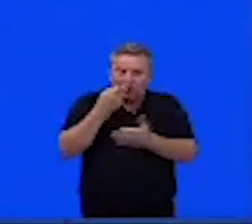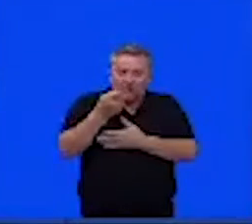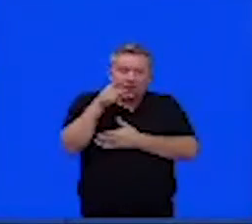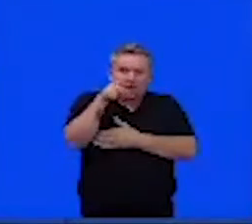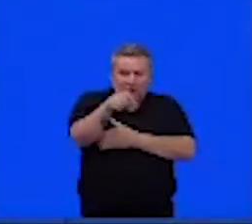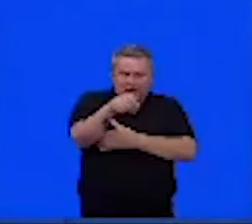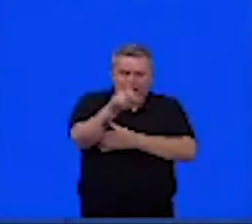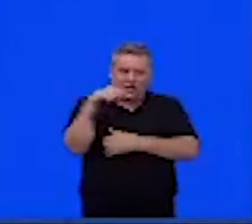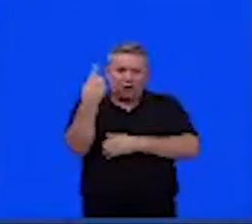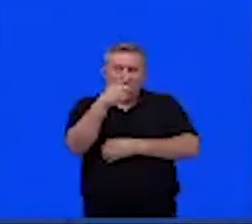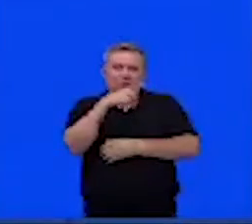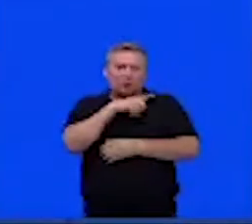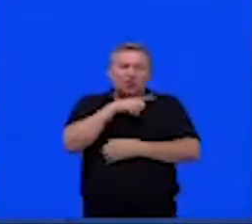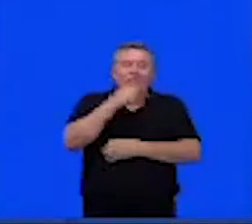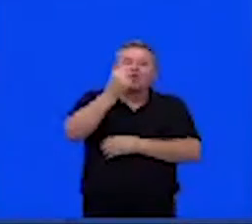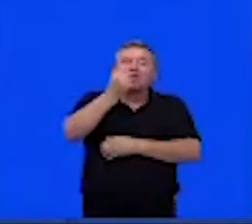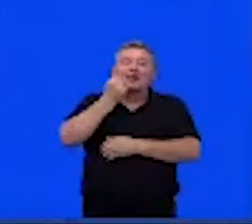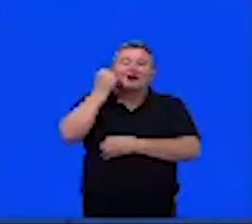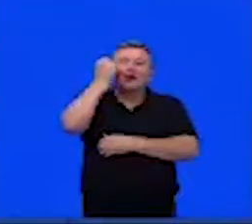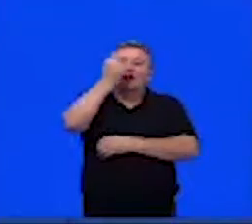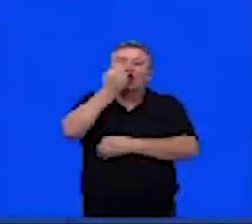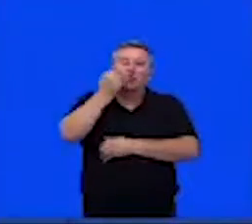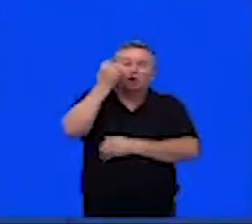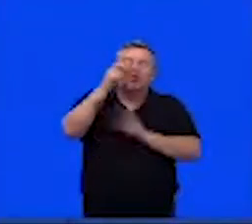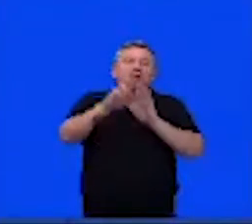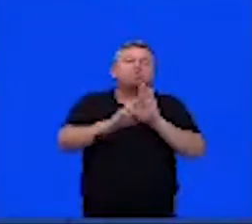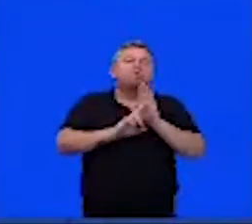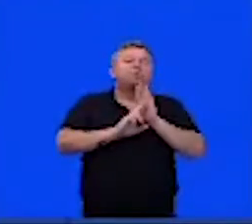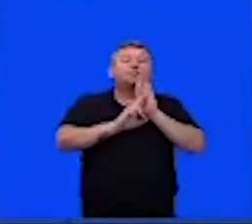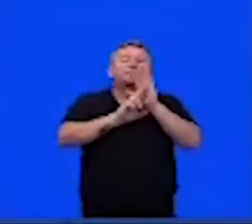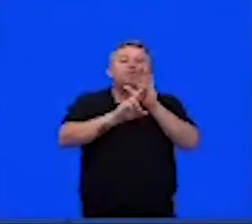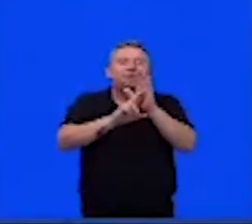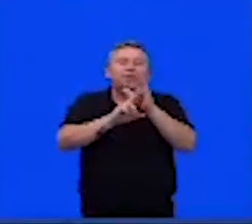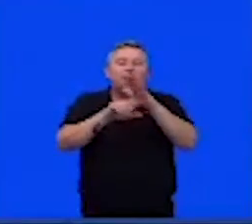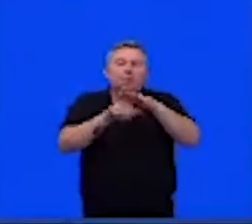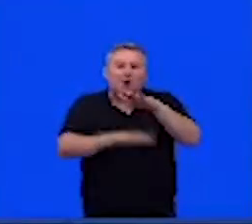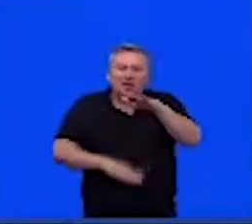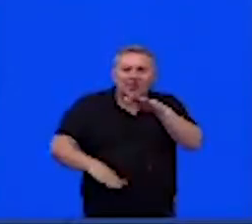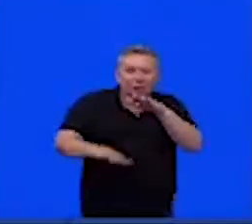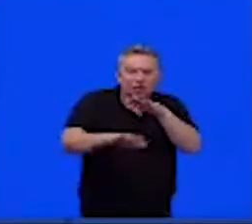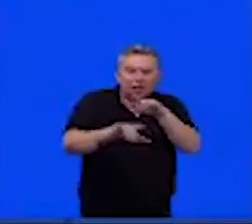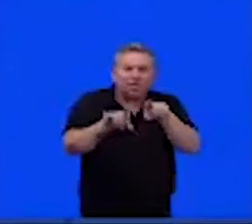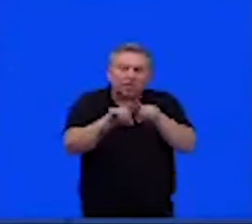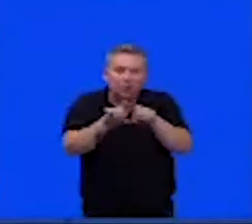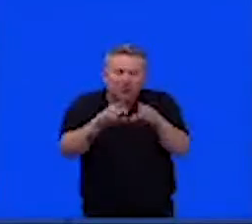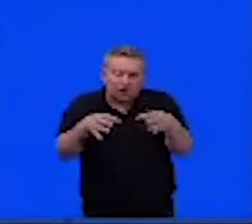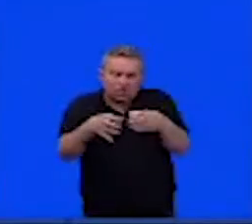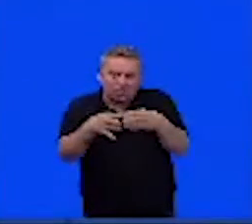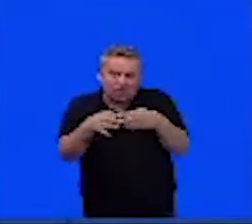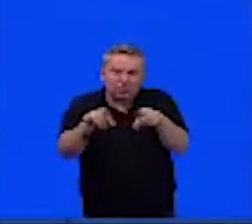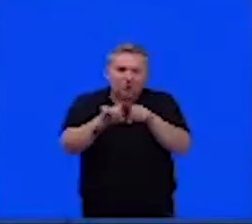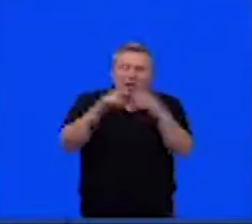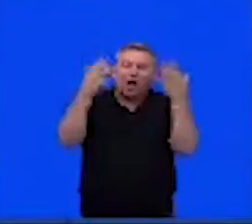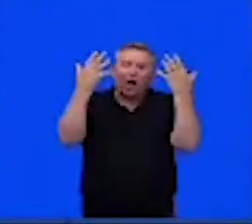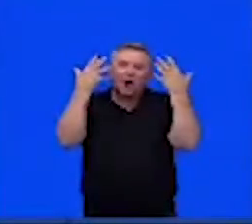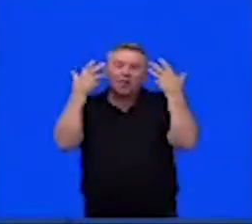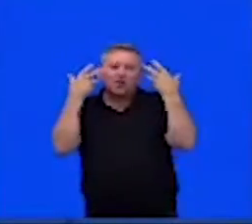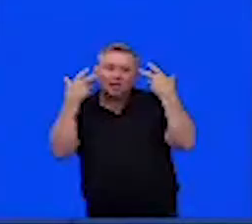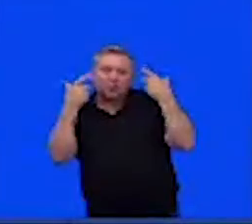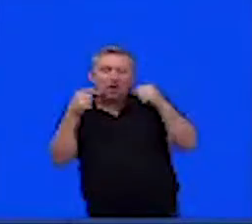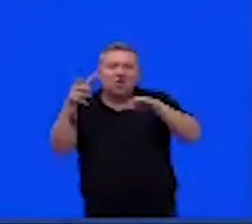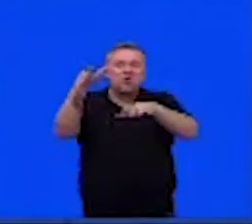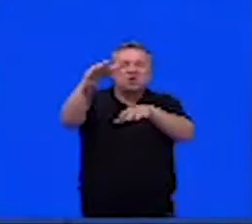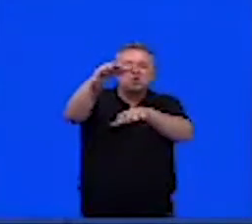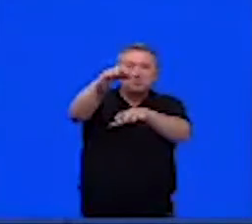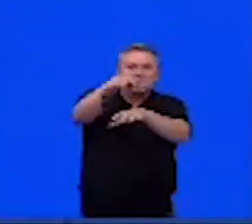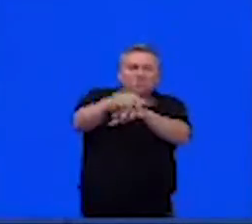Que nós temos aqui senadores que representam as minorias, senadores que representam o tema dos animais, da